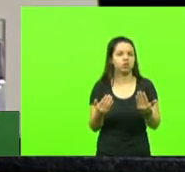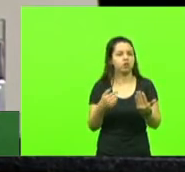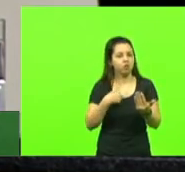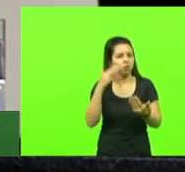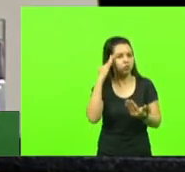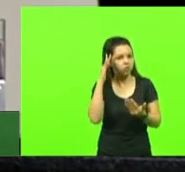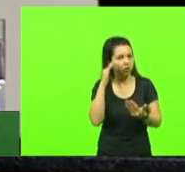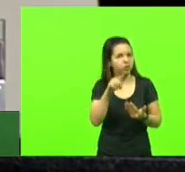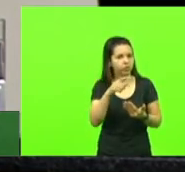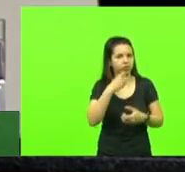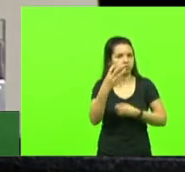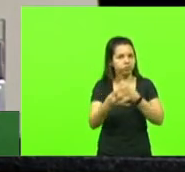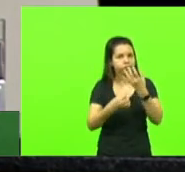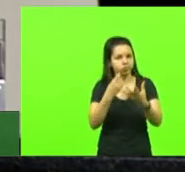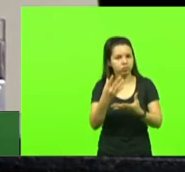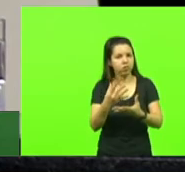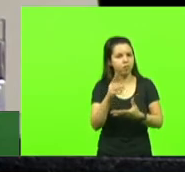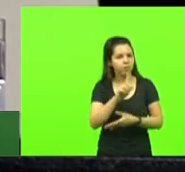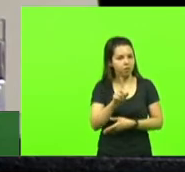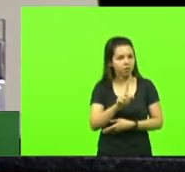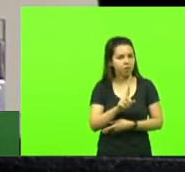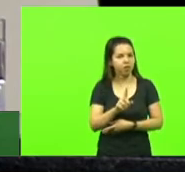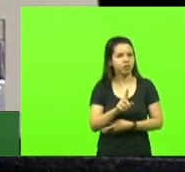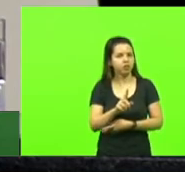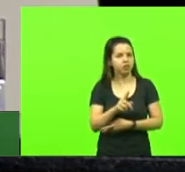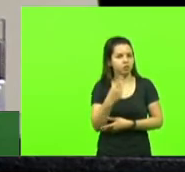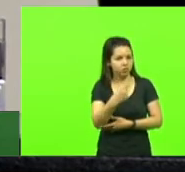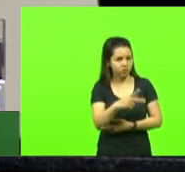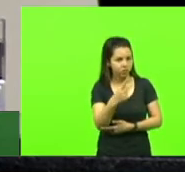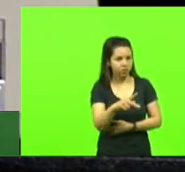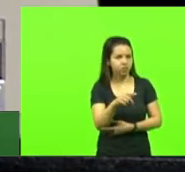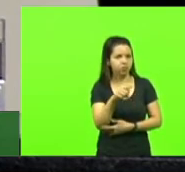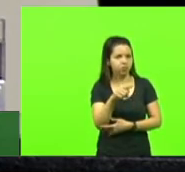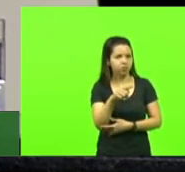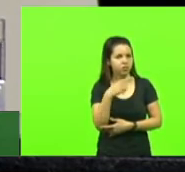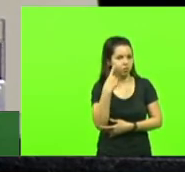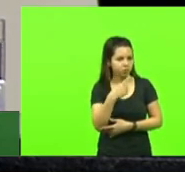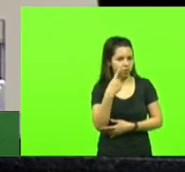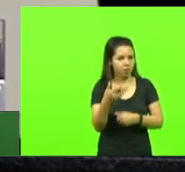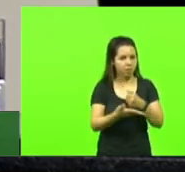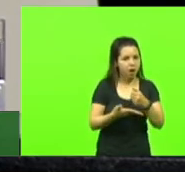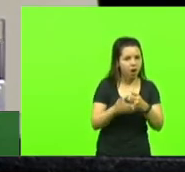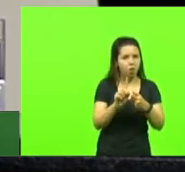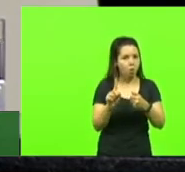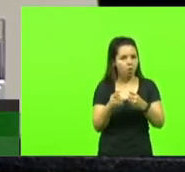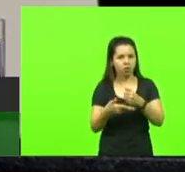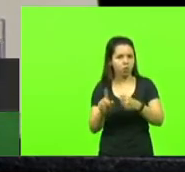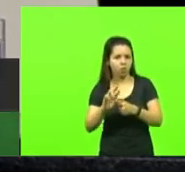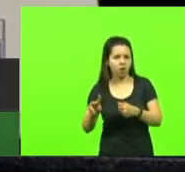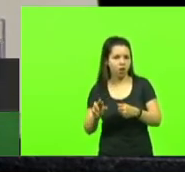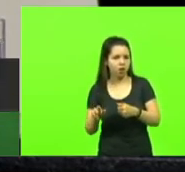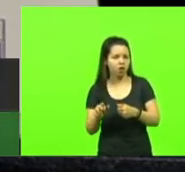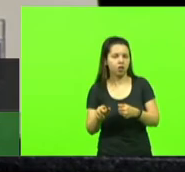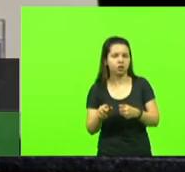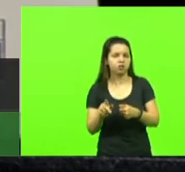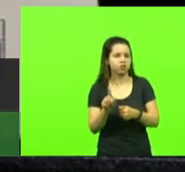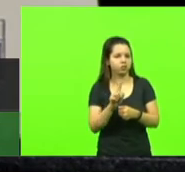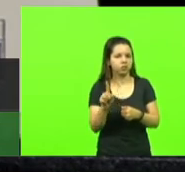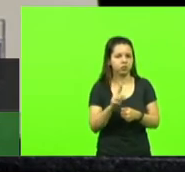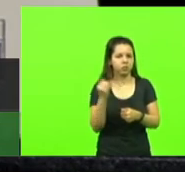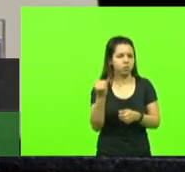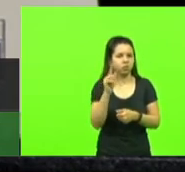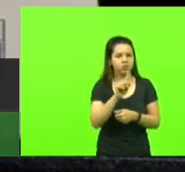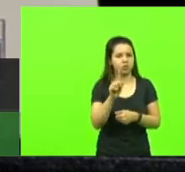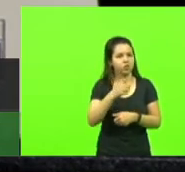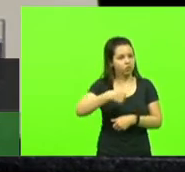desabafo, mas isso não é uma prerrogativa só do deputado que é da base ou que não é da base, que, na verdade, isso não é tão relevante. Nós todos